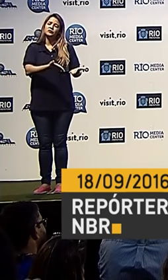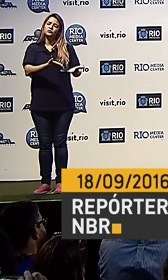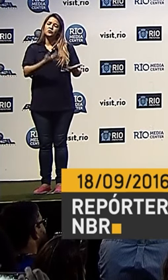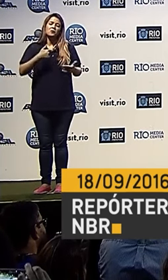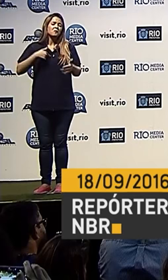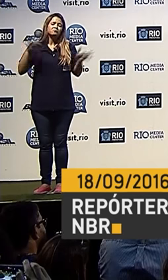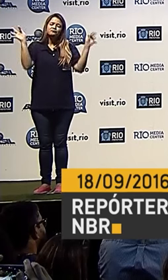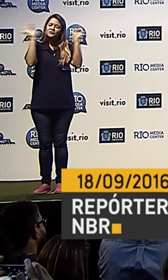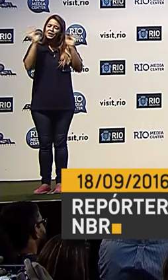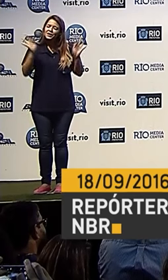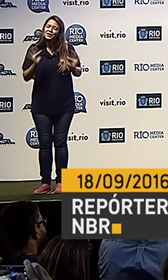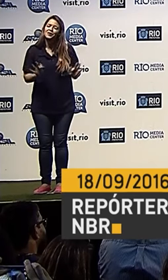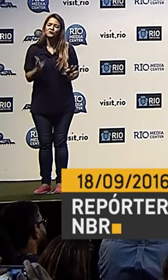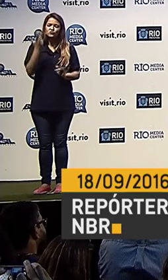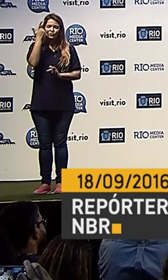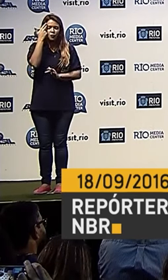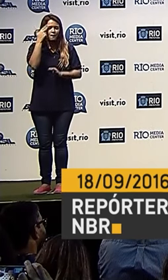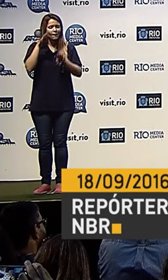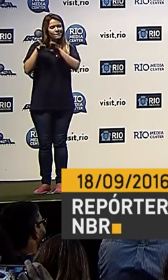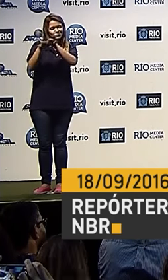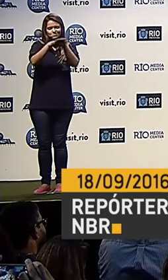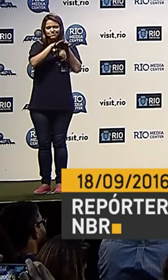vocês